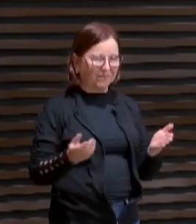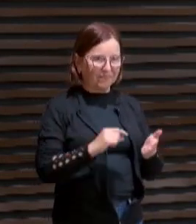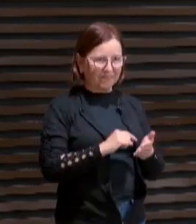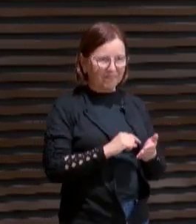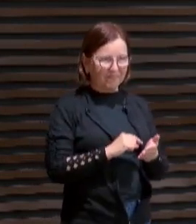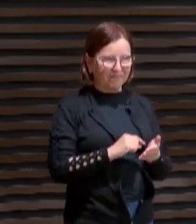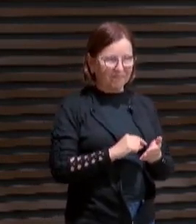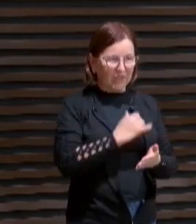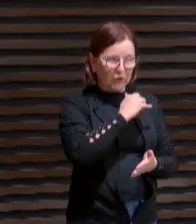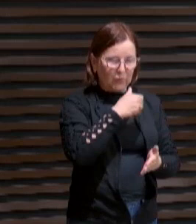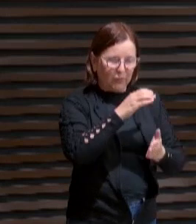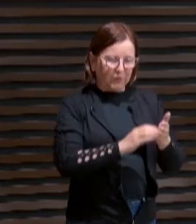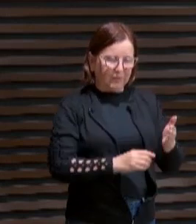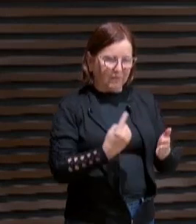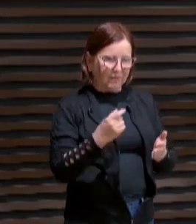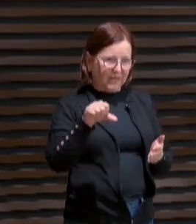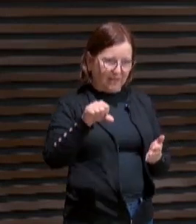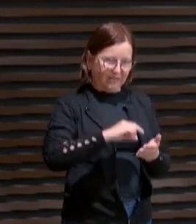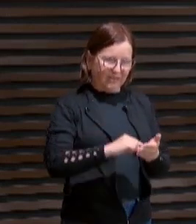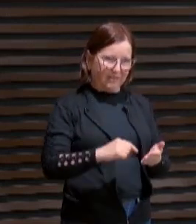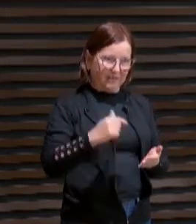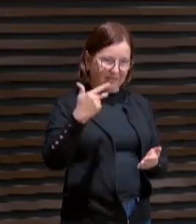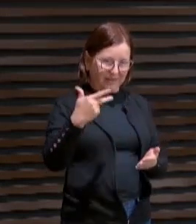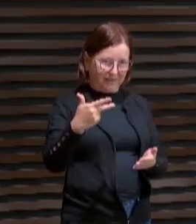de João 19:3.